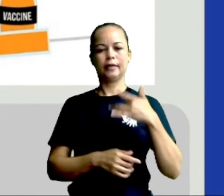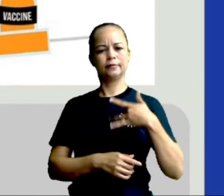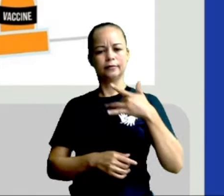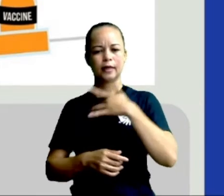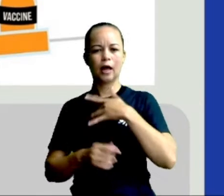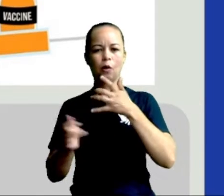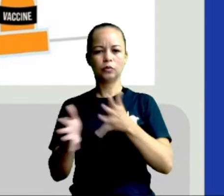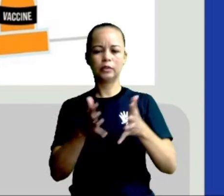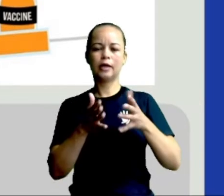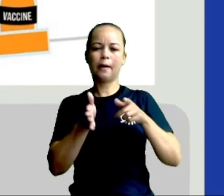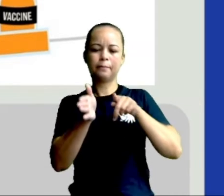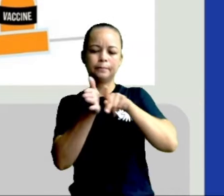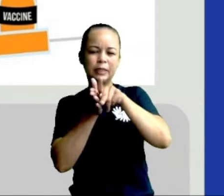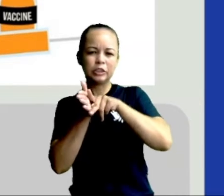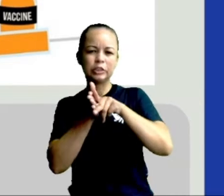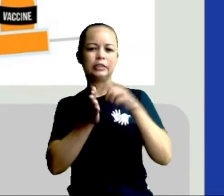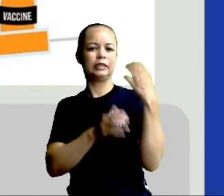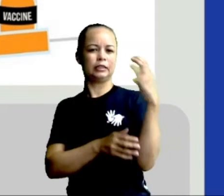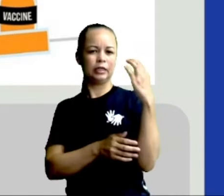ela contribui